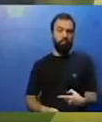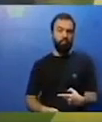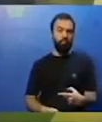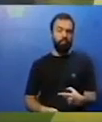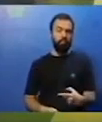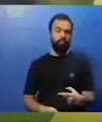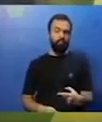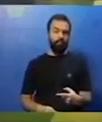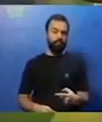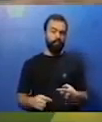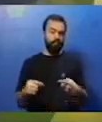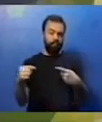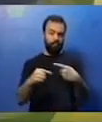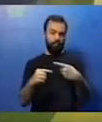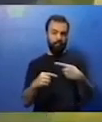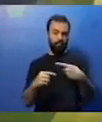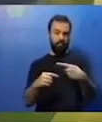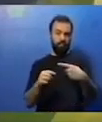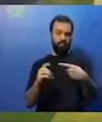Denominador, número de baixo.